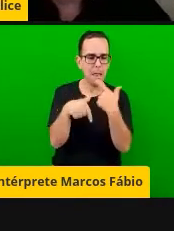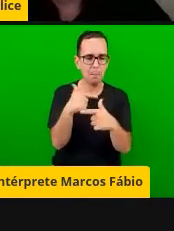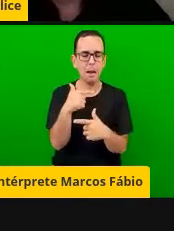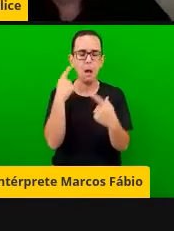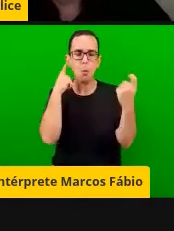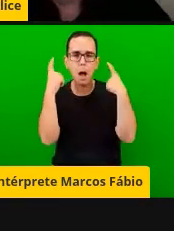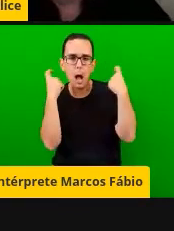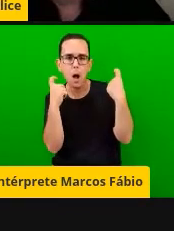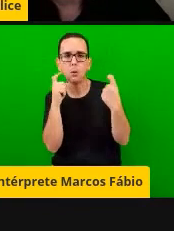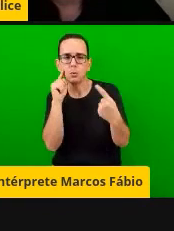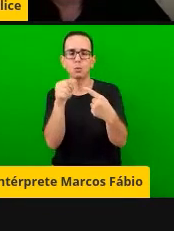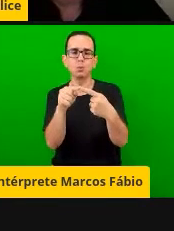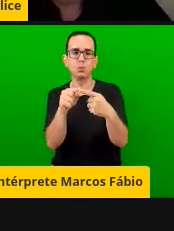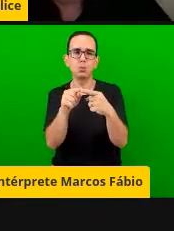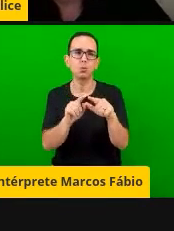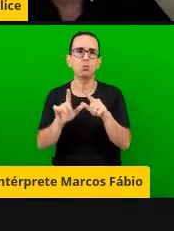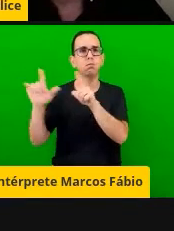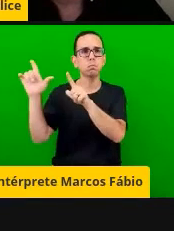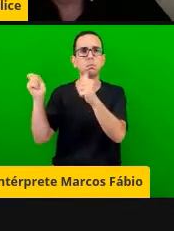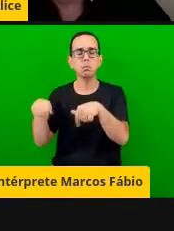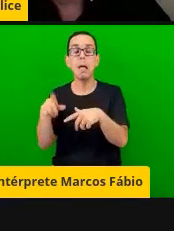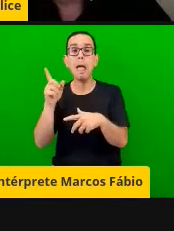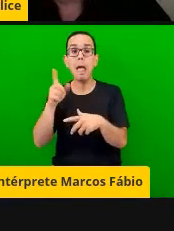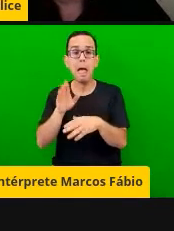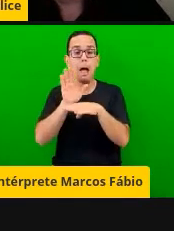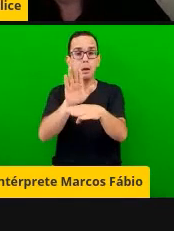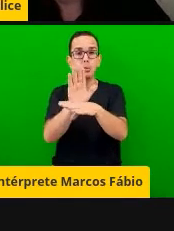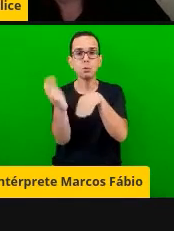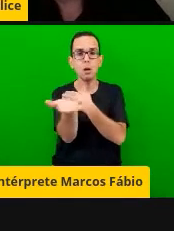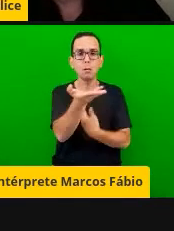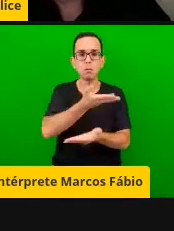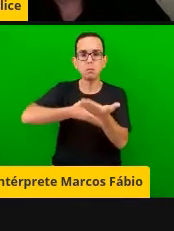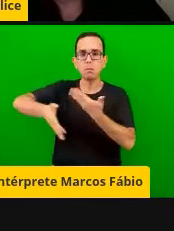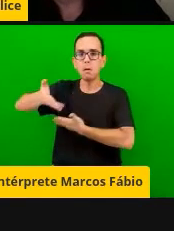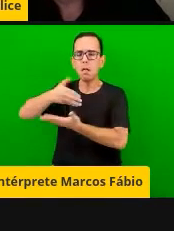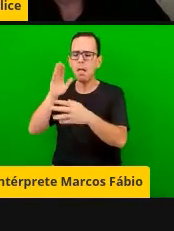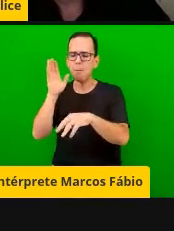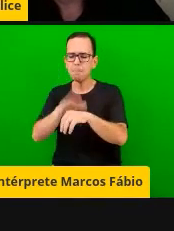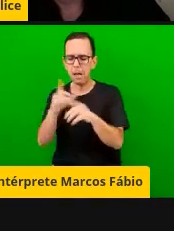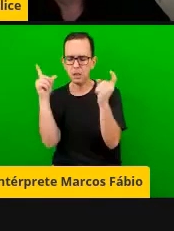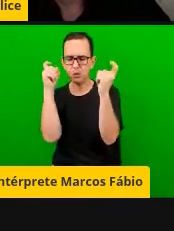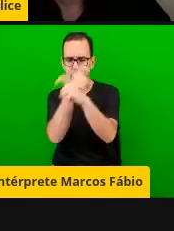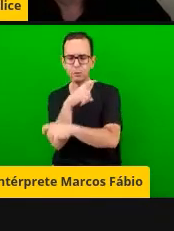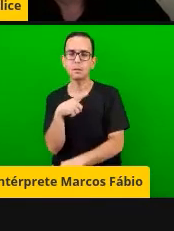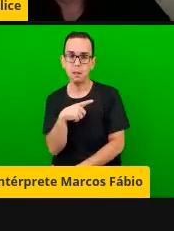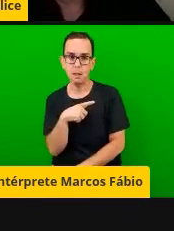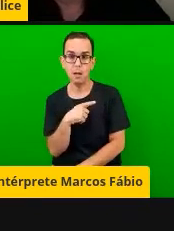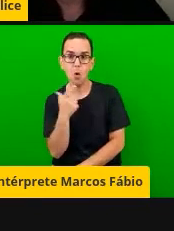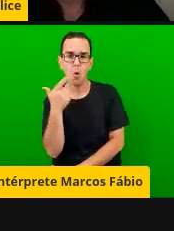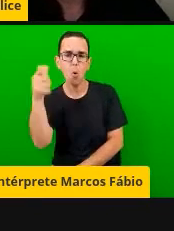coisa que é importante nesse período é cooperação, né? Por mais difícil que seja, eu sei que tem um professor que é